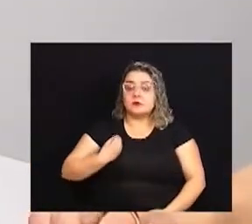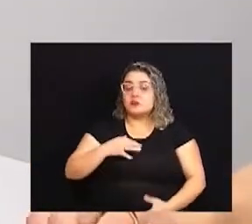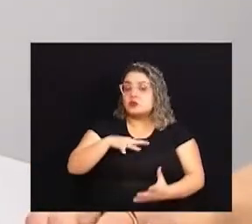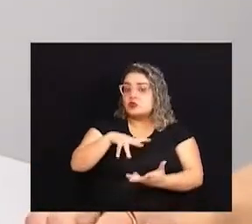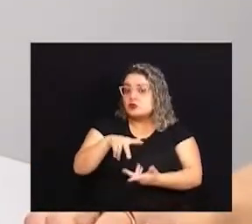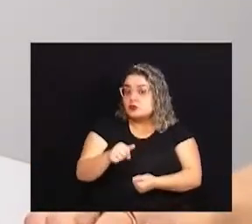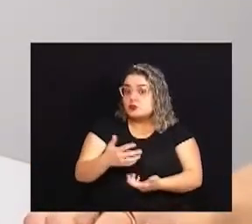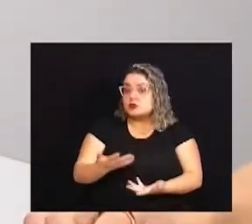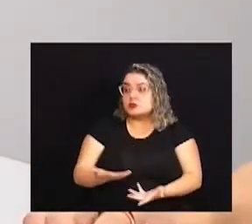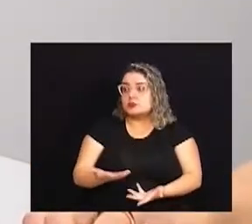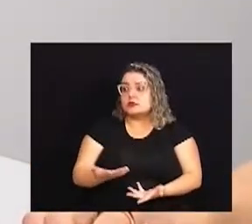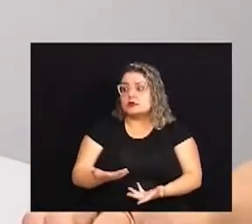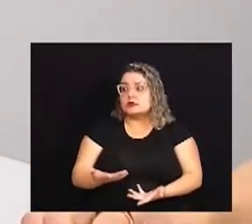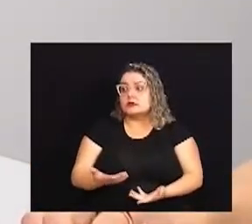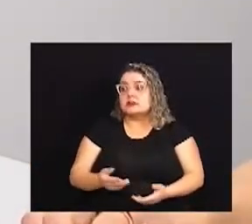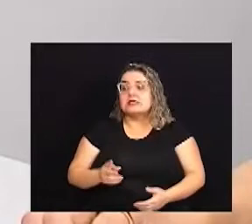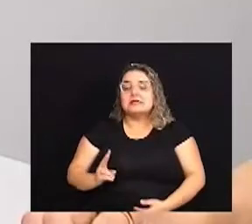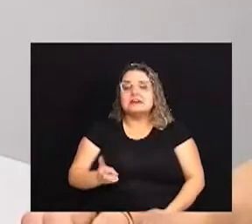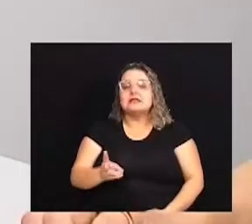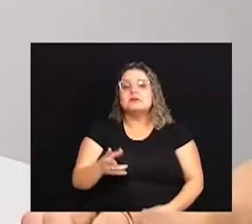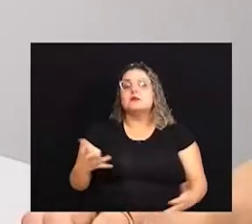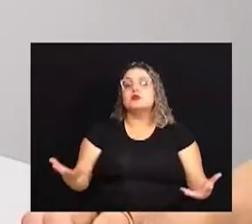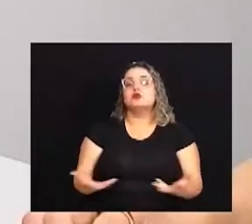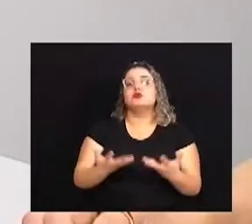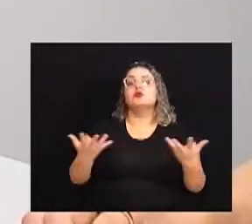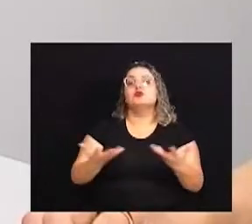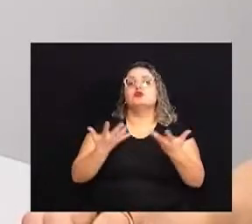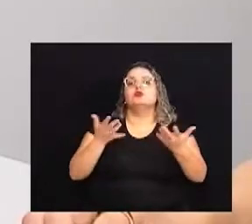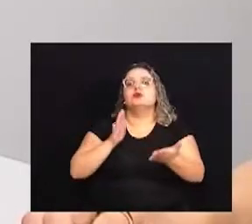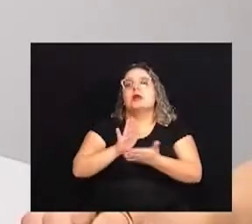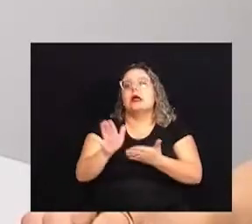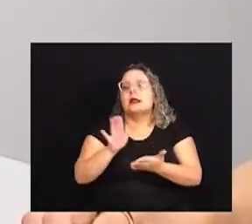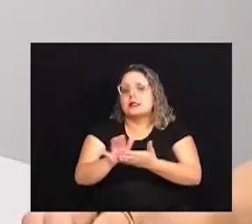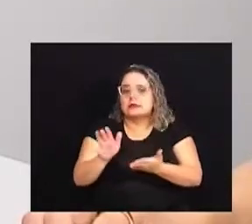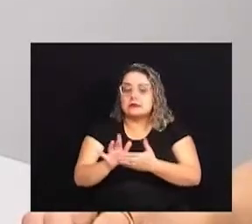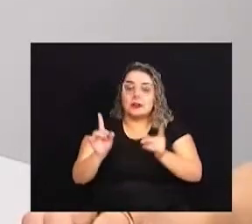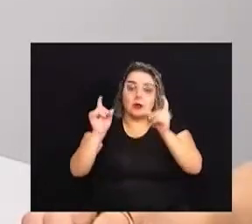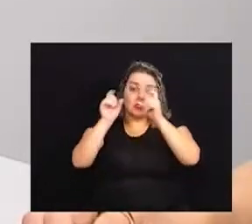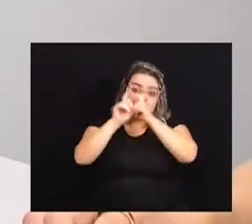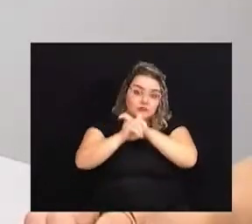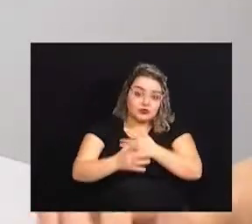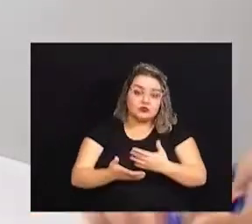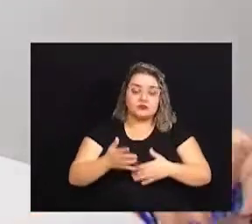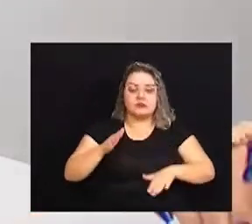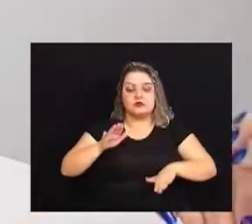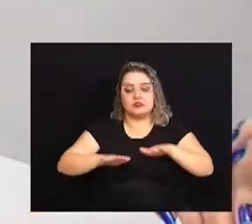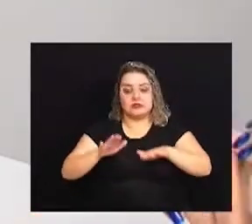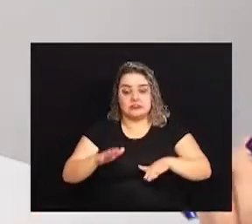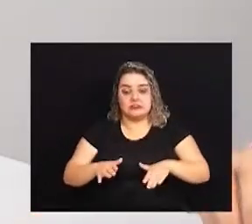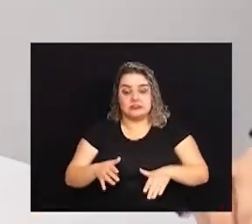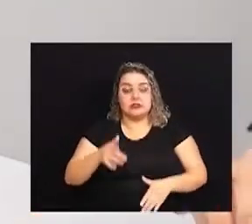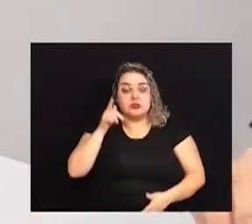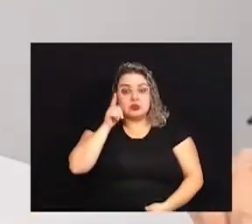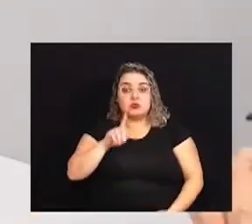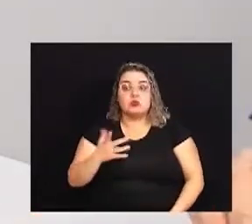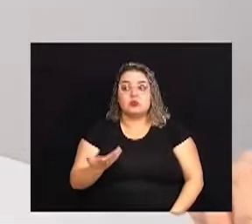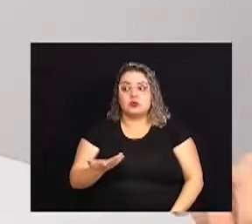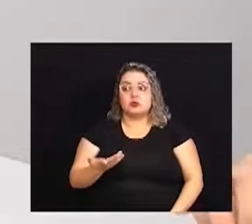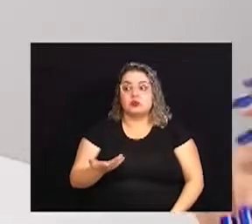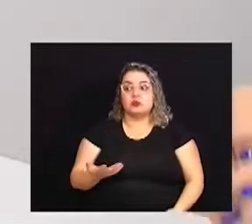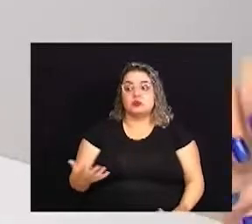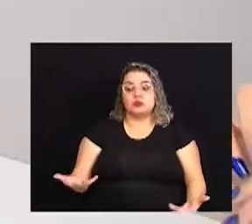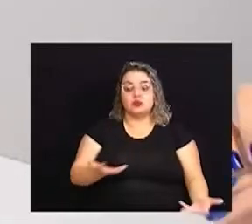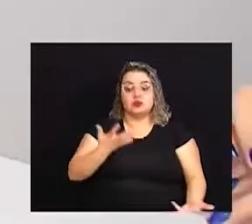mundo em que as pessoas estão submetidas a constantes estímulos ao consumo. Então é muito difícil resistir, muitas vezes,